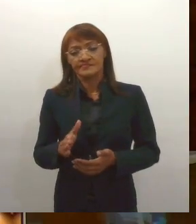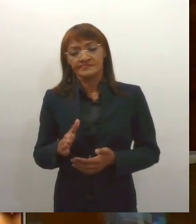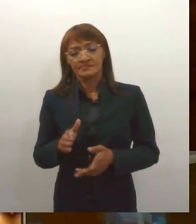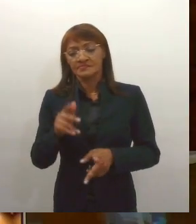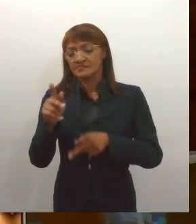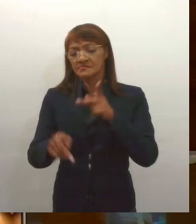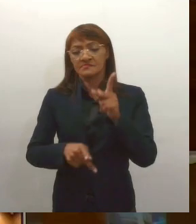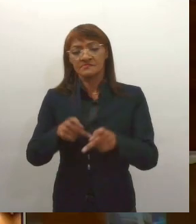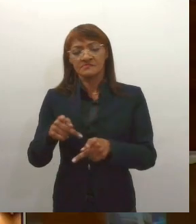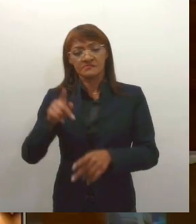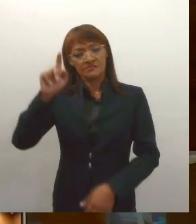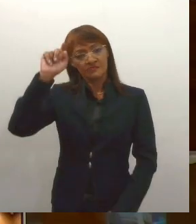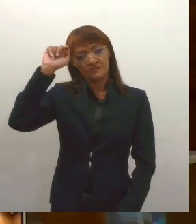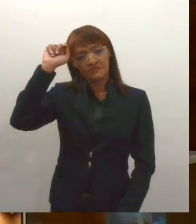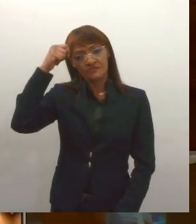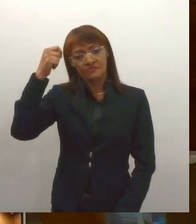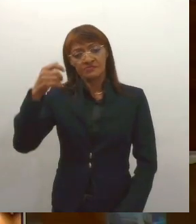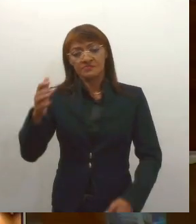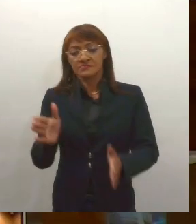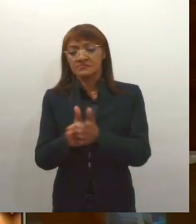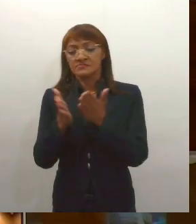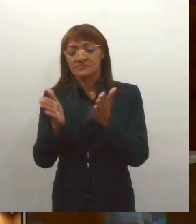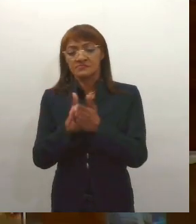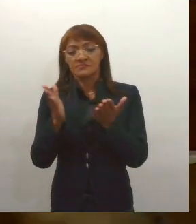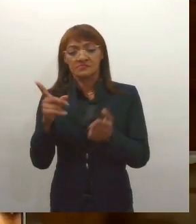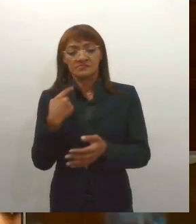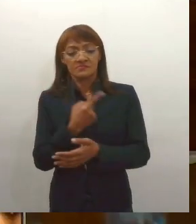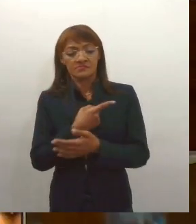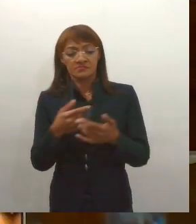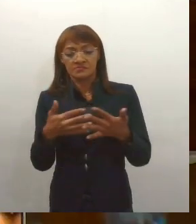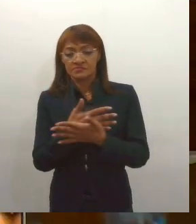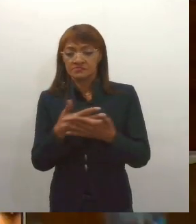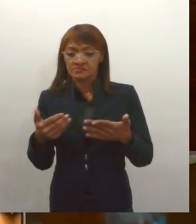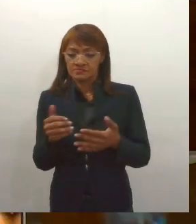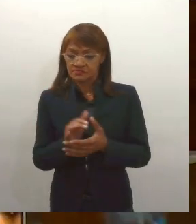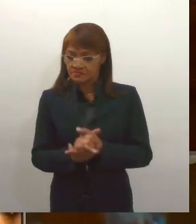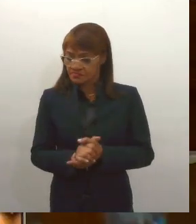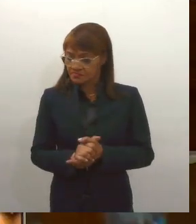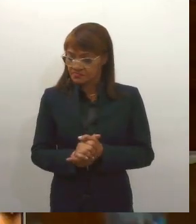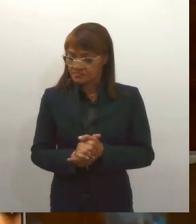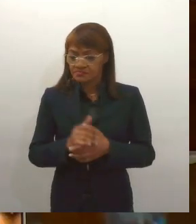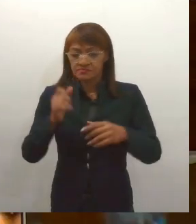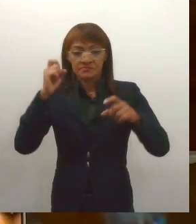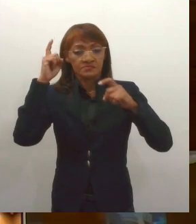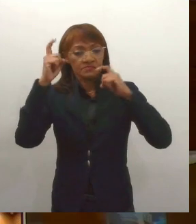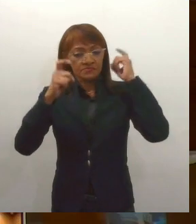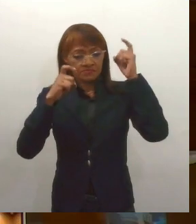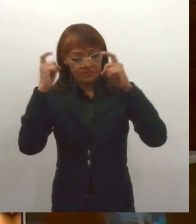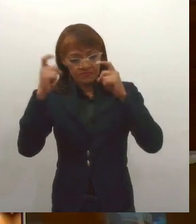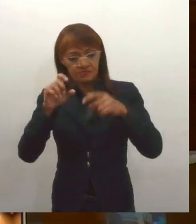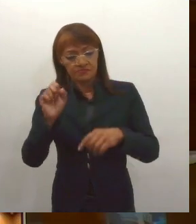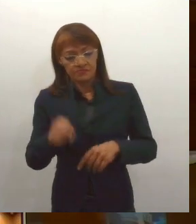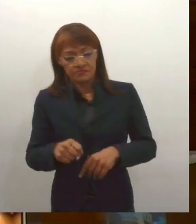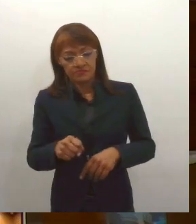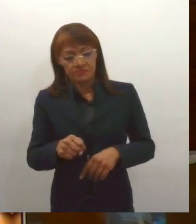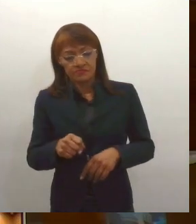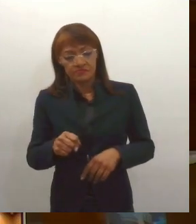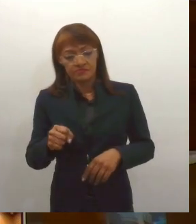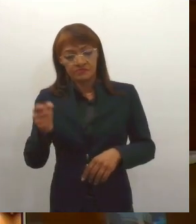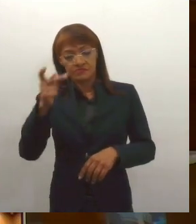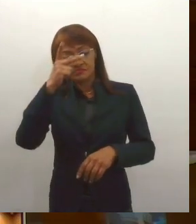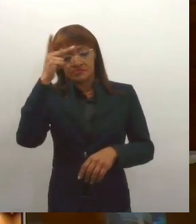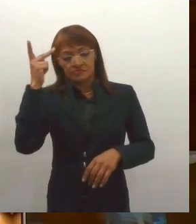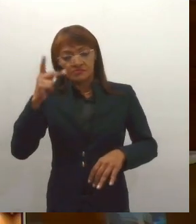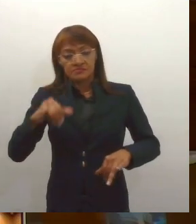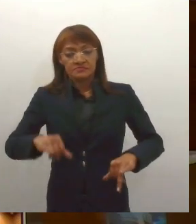da nossa cidade o caso é preocupante que um cidadão Sergipano é abordado e Algemado